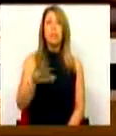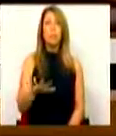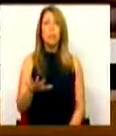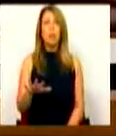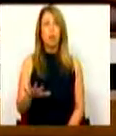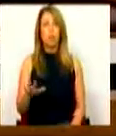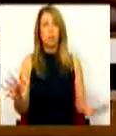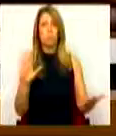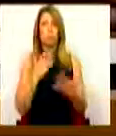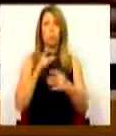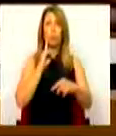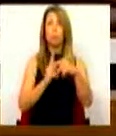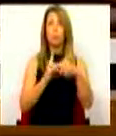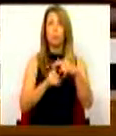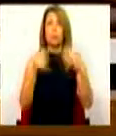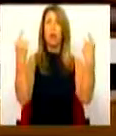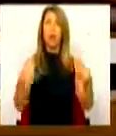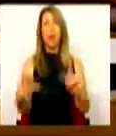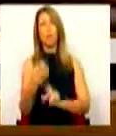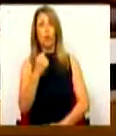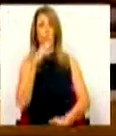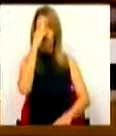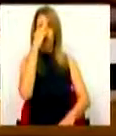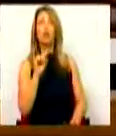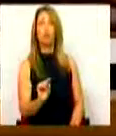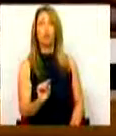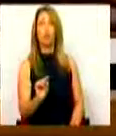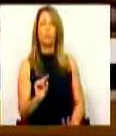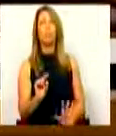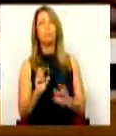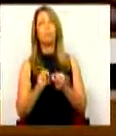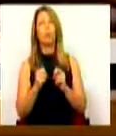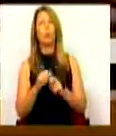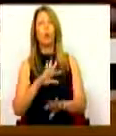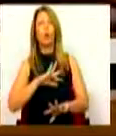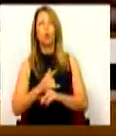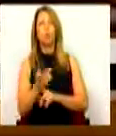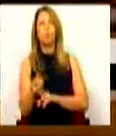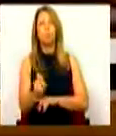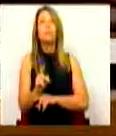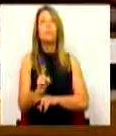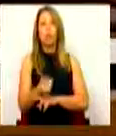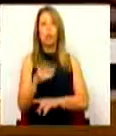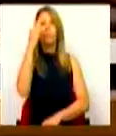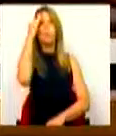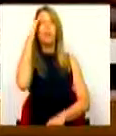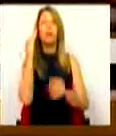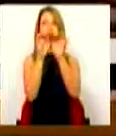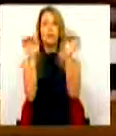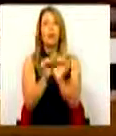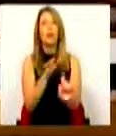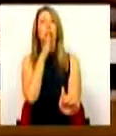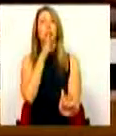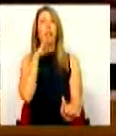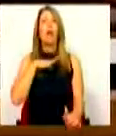ser bem-sucedido neste esforço traz consigo outro problema, a capacidade do sistema ferroviário nacional,